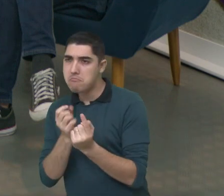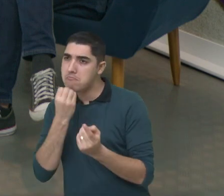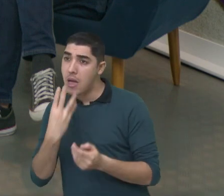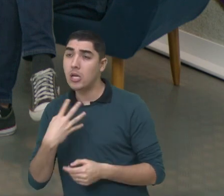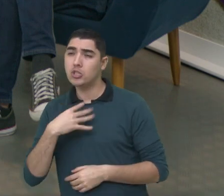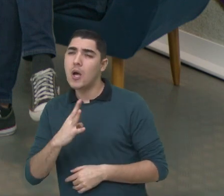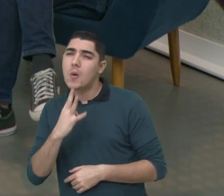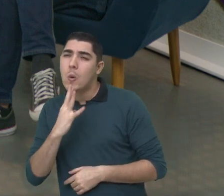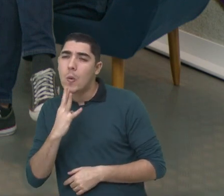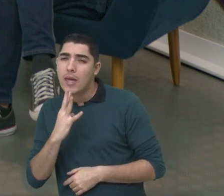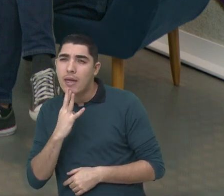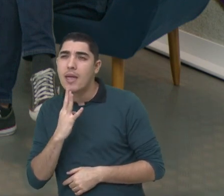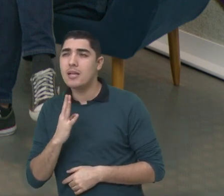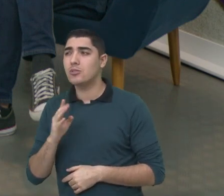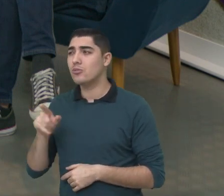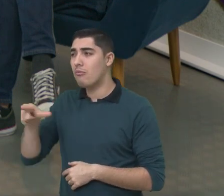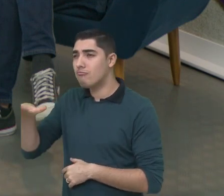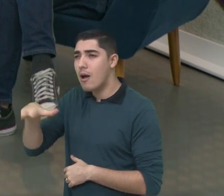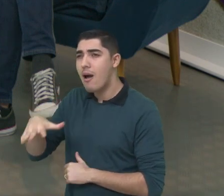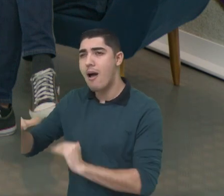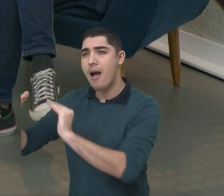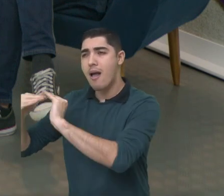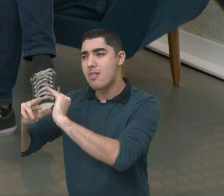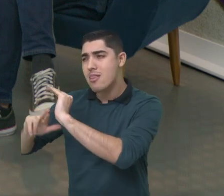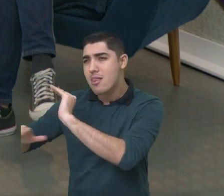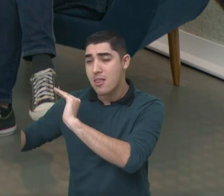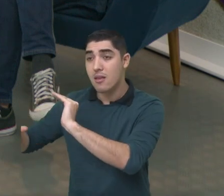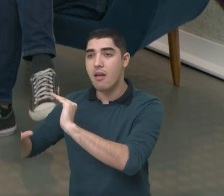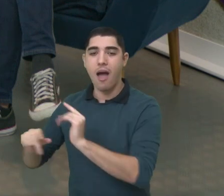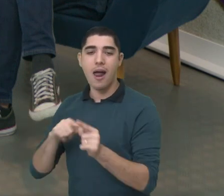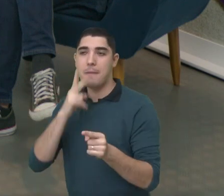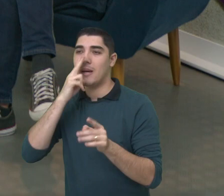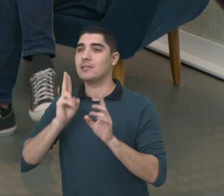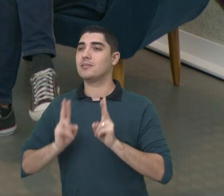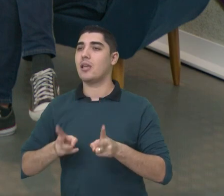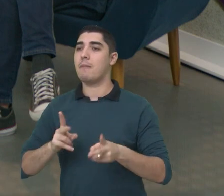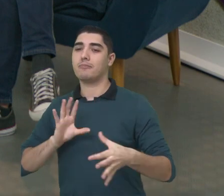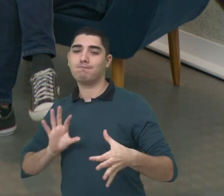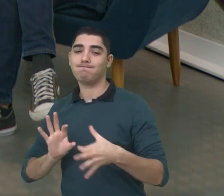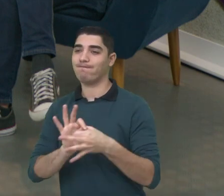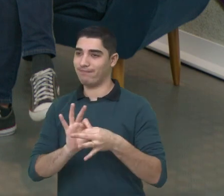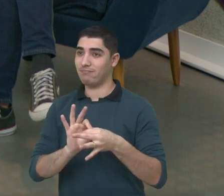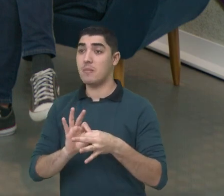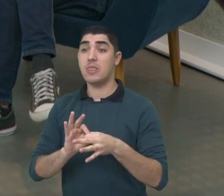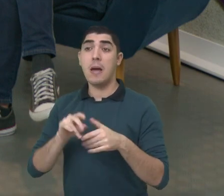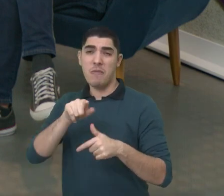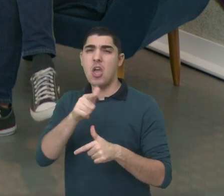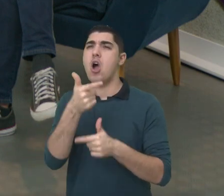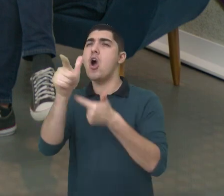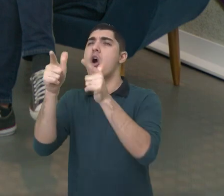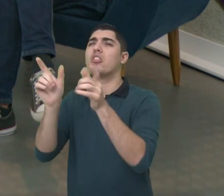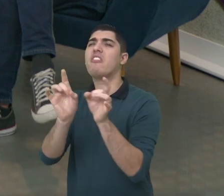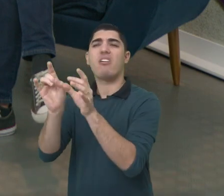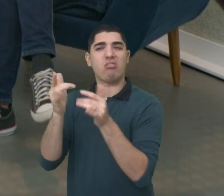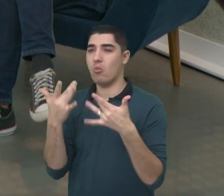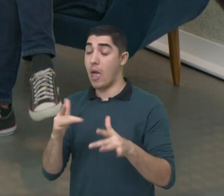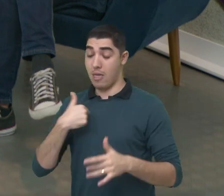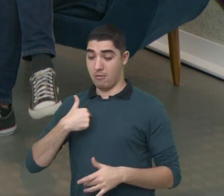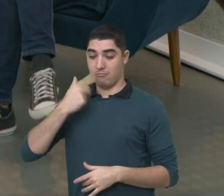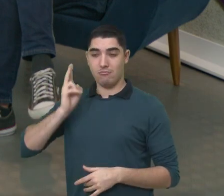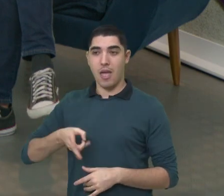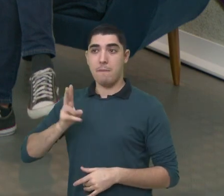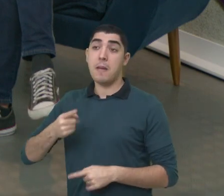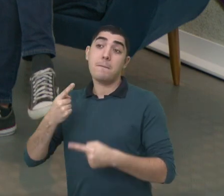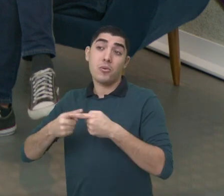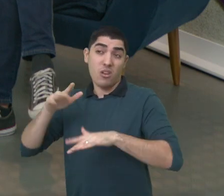tem conhecimento sobre a matéria imobiliária, ele fique só com aquele. Porque muitas vezes